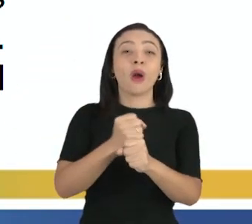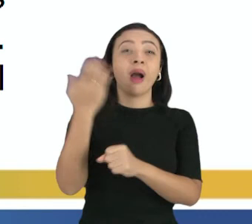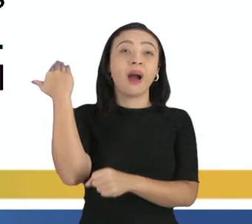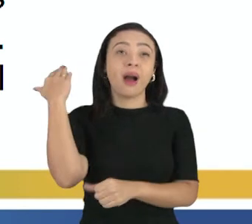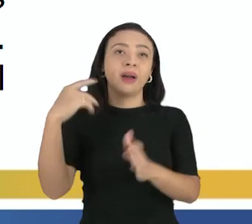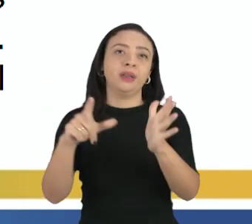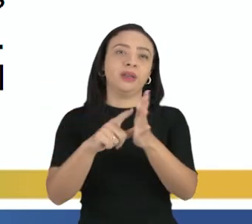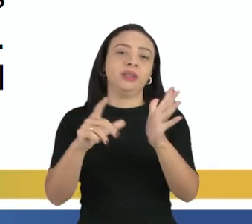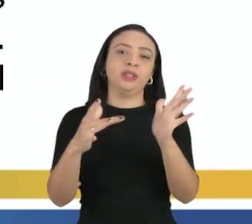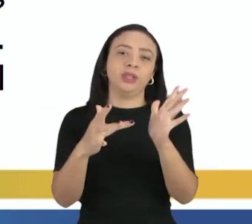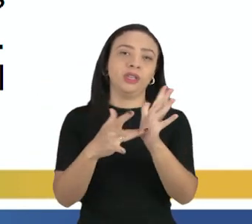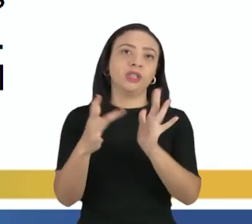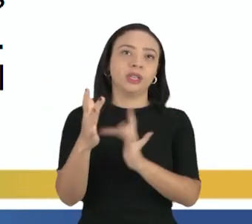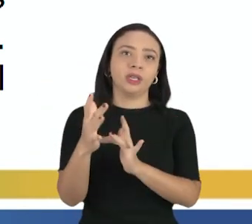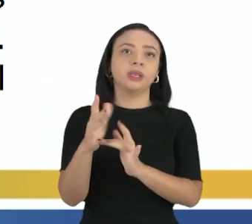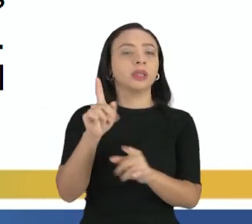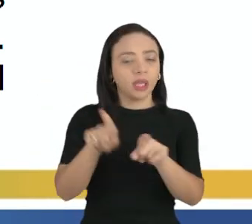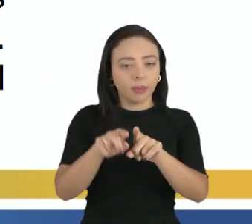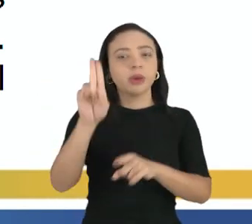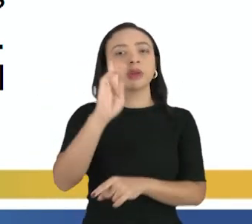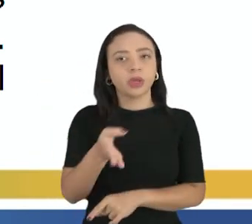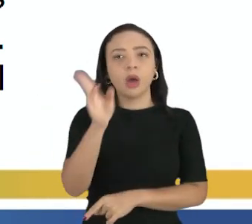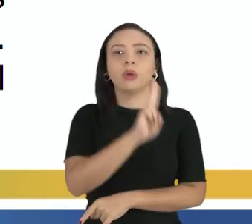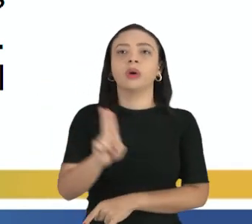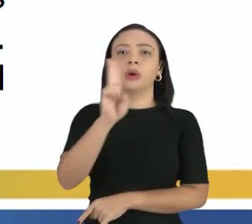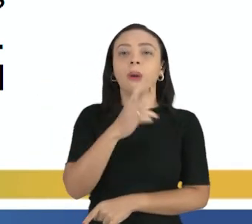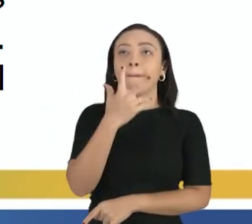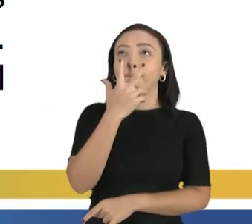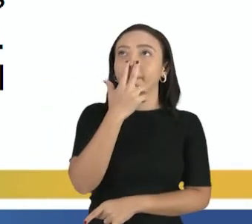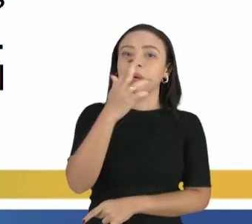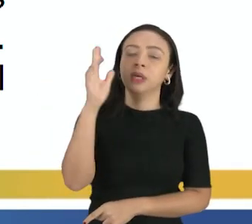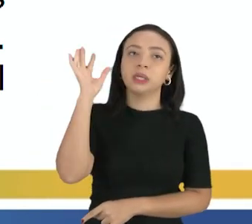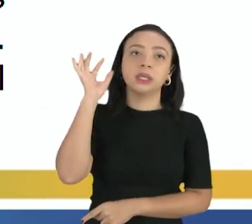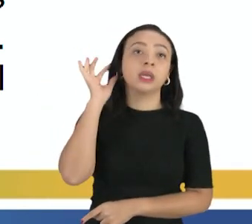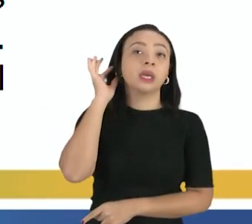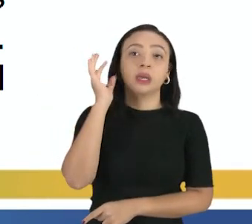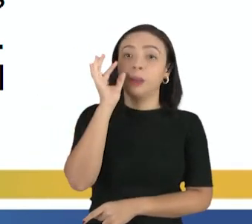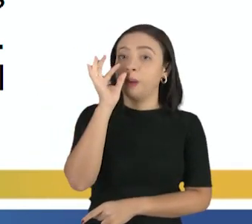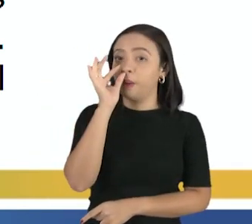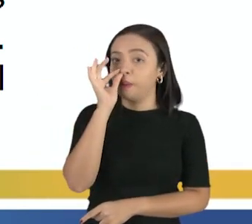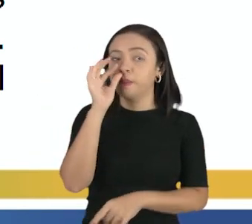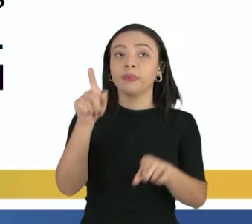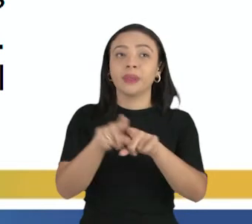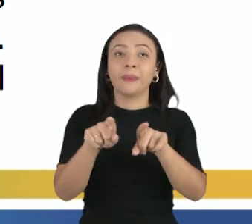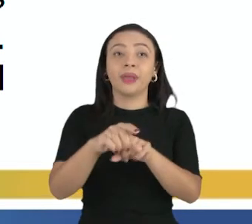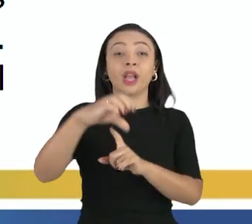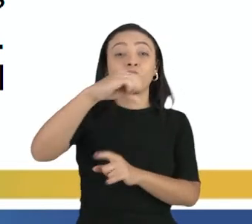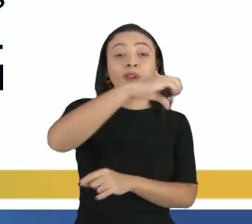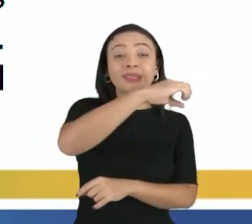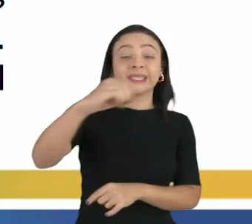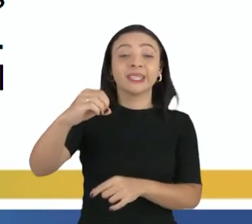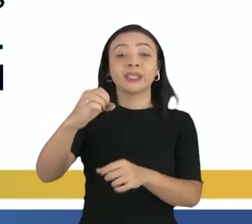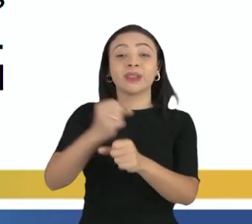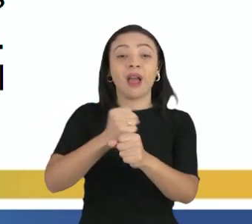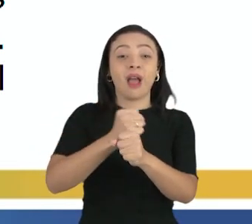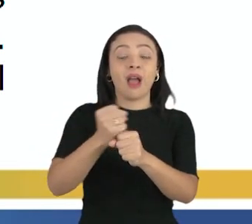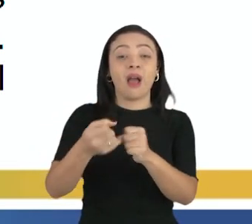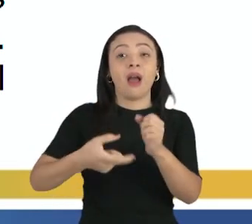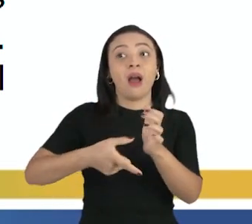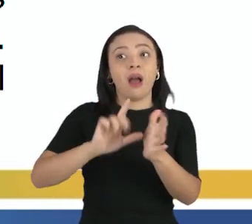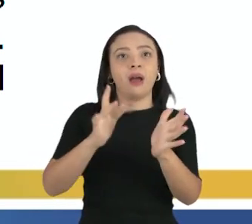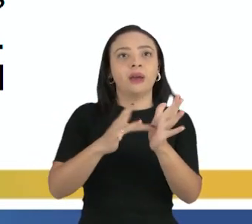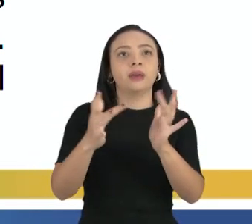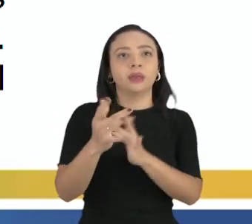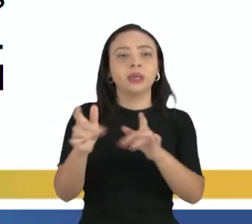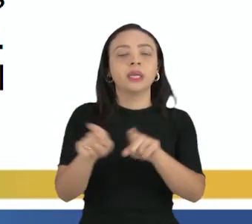se fazia o uso de objetos semelhantes a piercing. E 900 anos antes de Cristo, os astecas